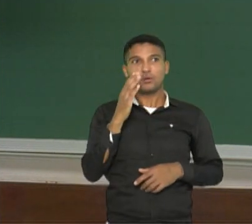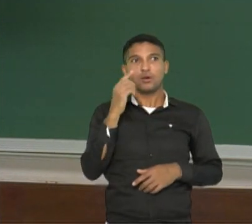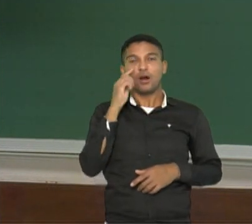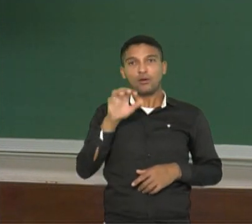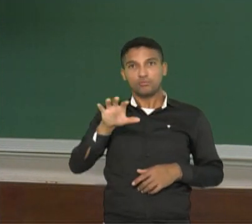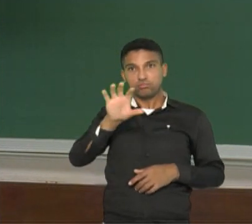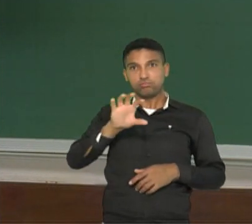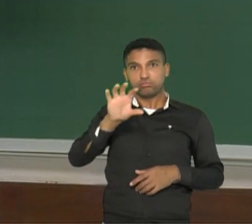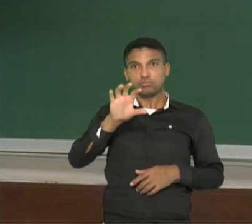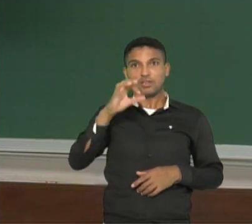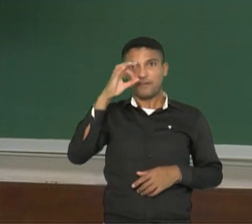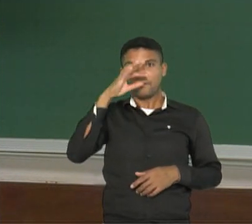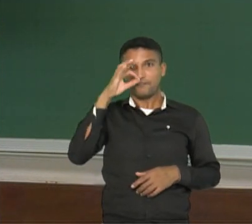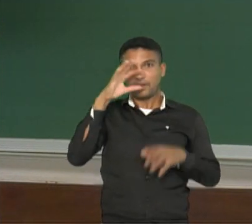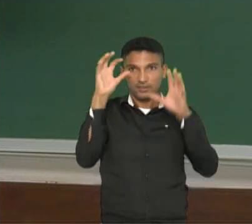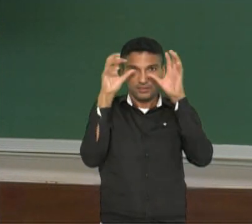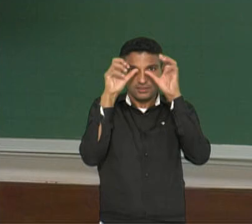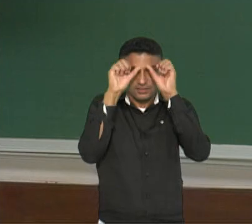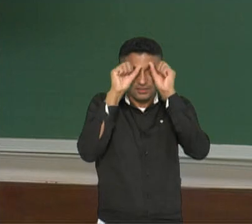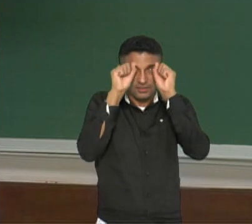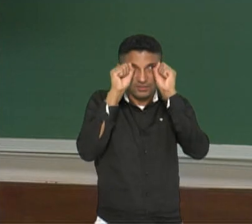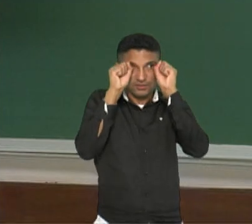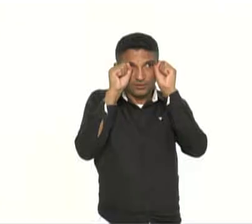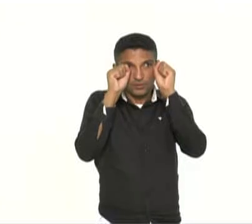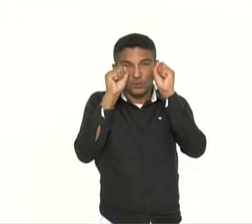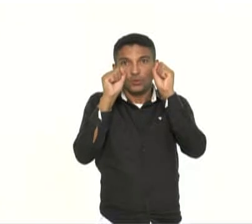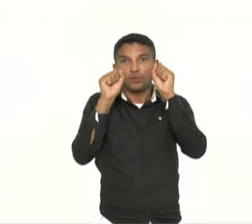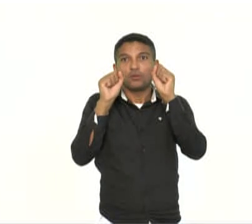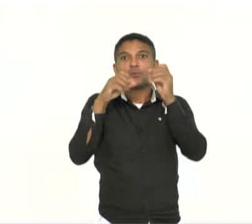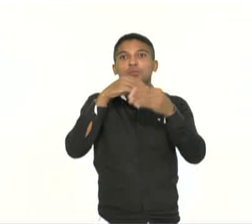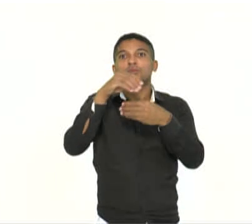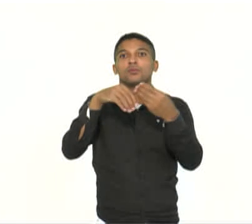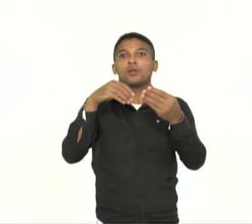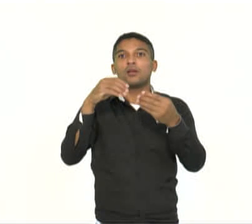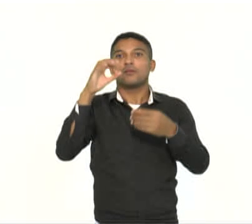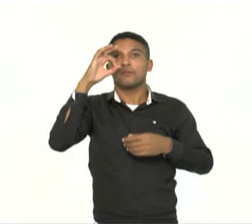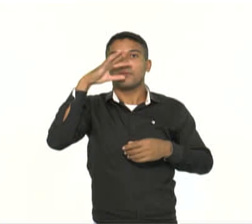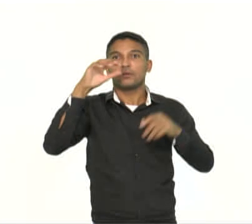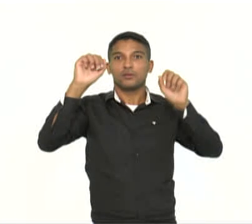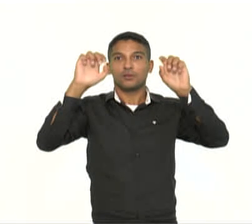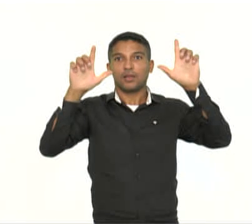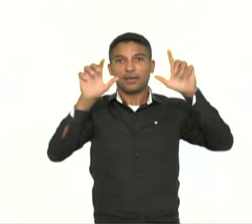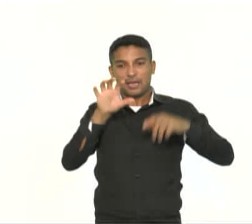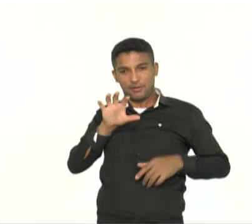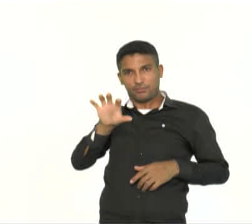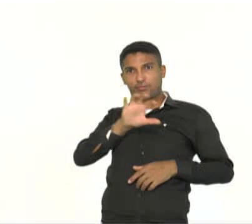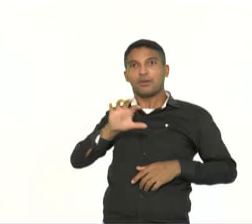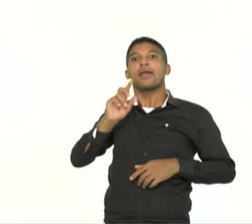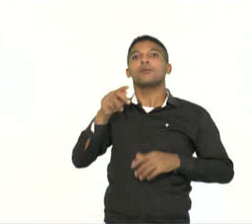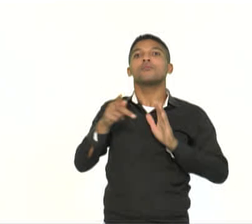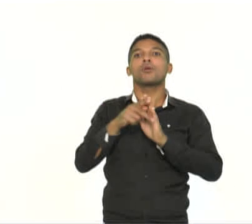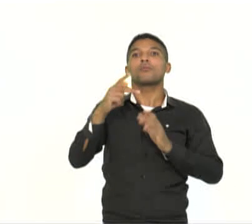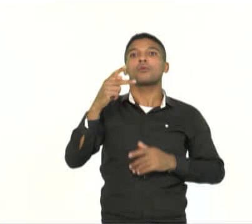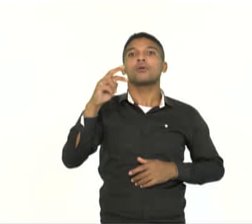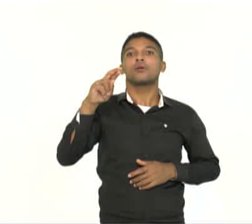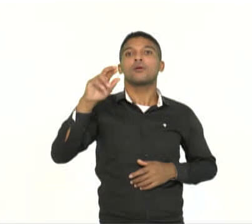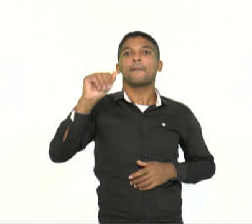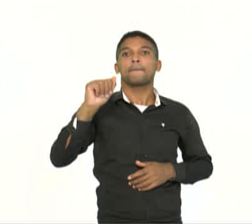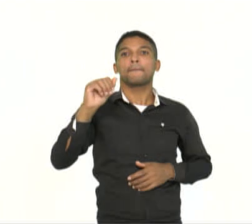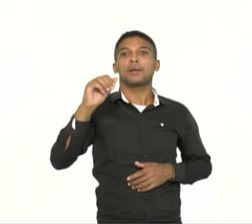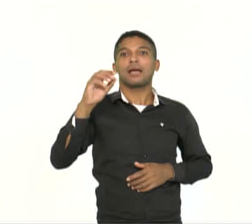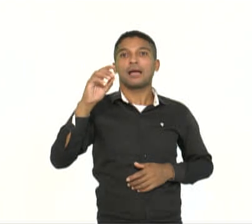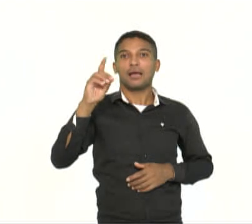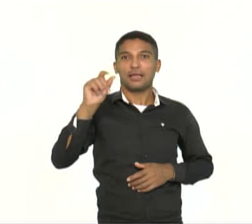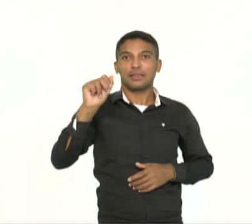área em tom de verde escuro com verde claro. Essa é a região que nós temos a localização dos